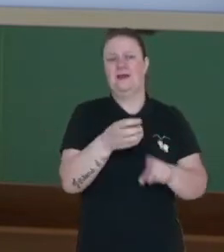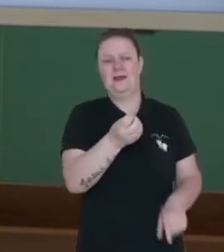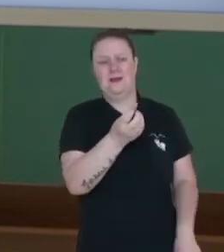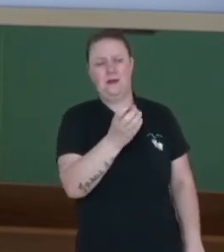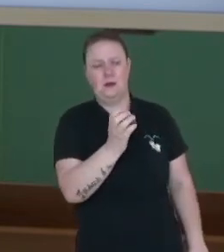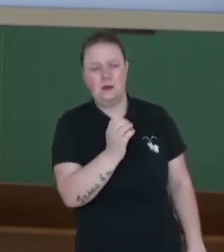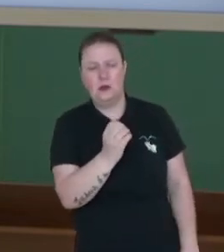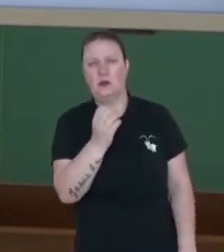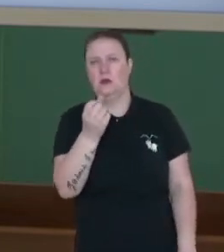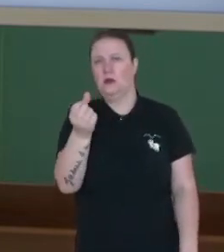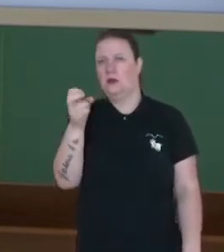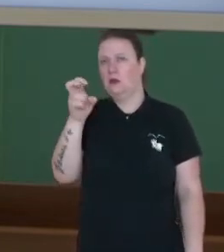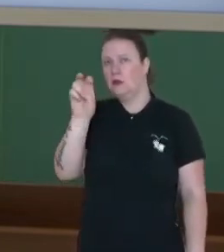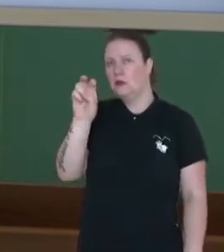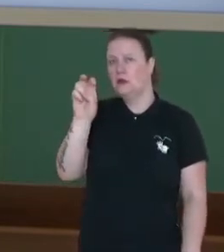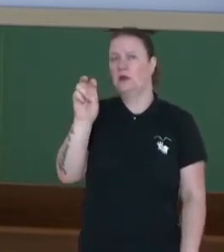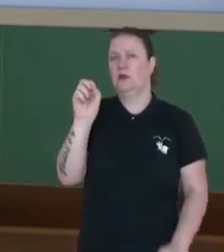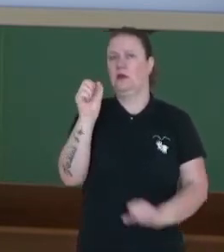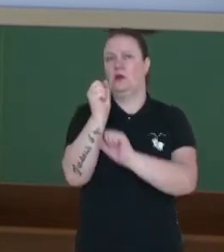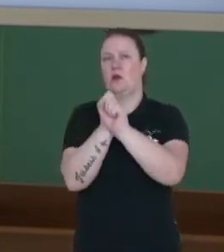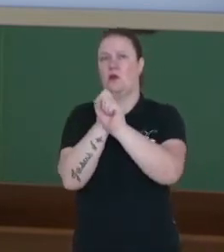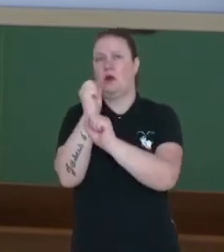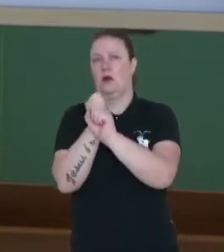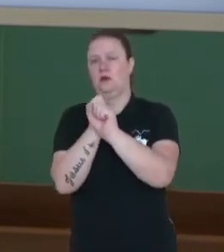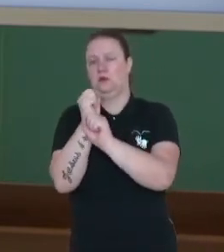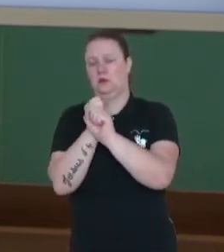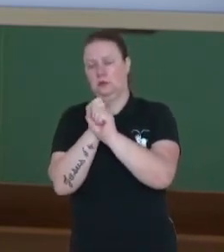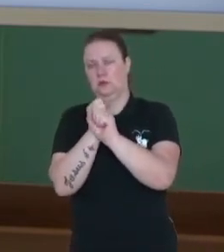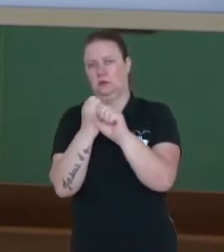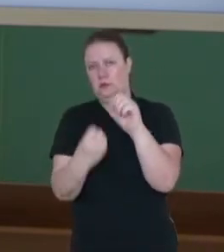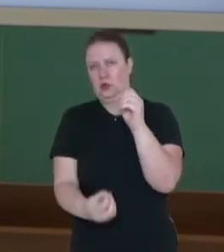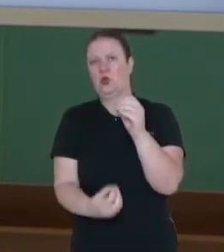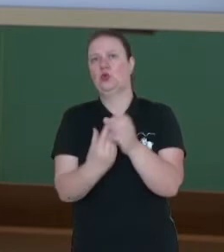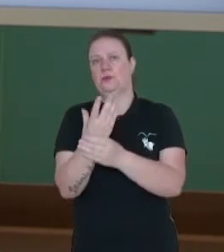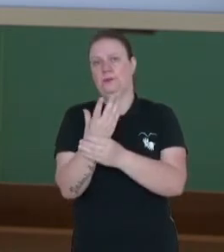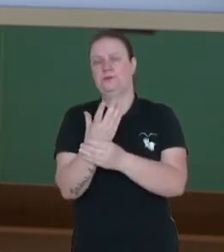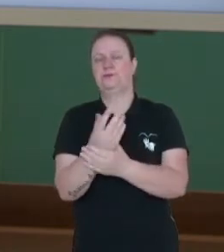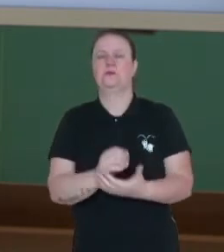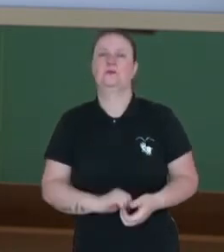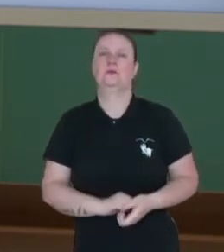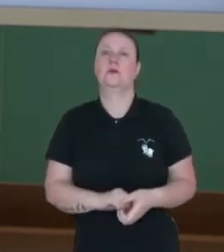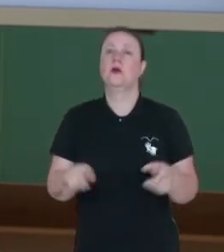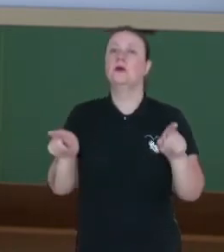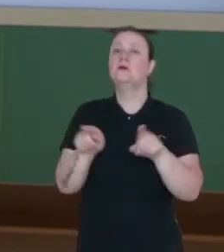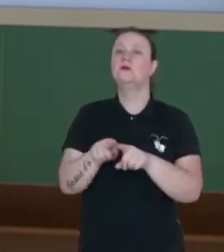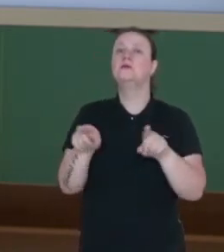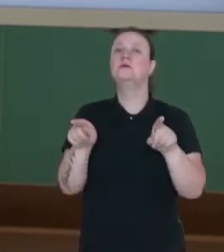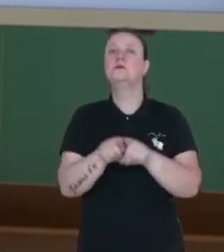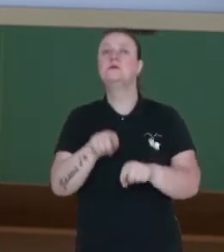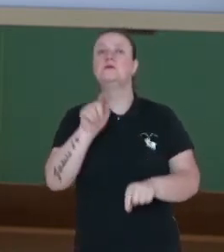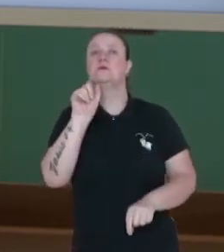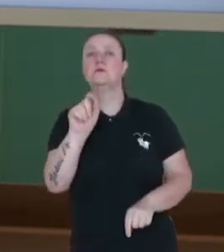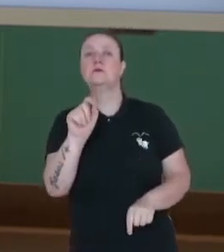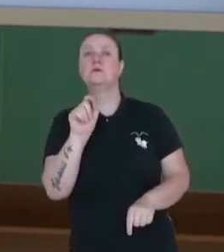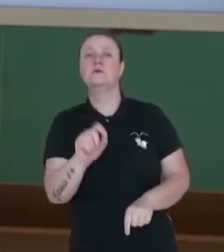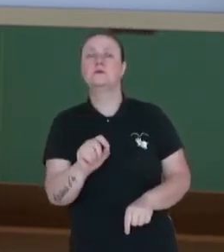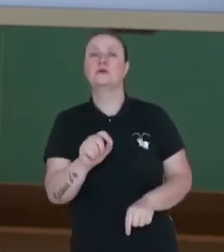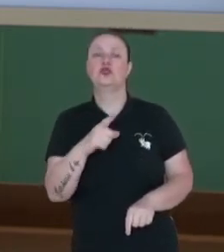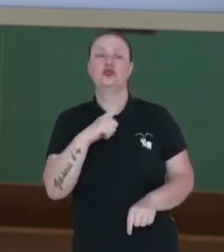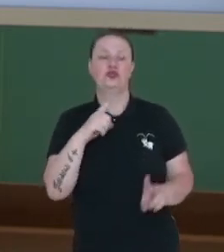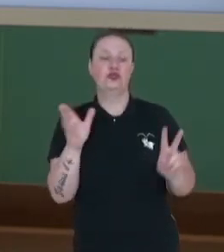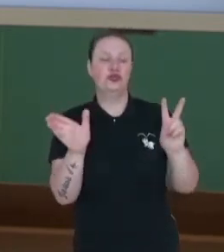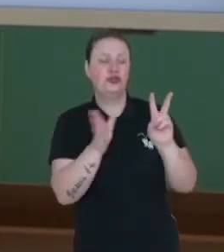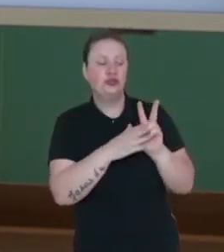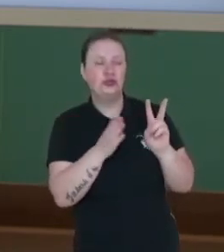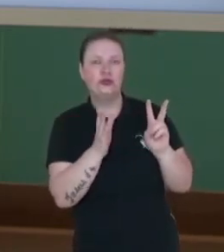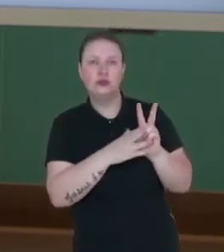mais recentemente. Então essa ocupação do território paranaense e a presença indígena. E é claro, né, até nos dias